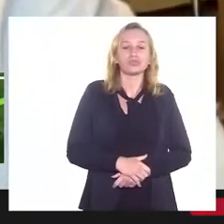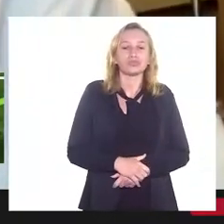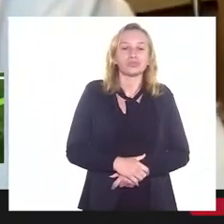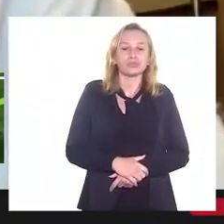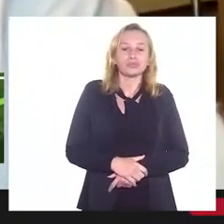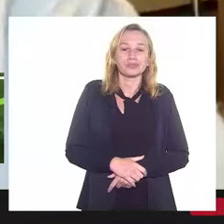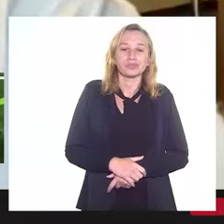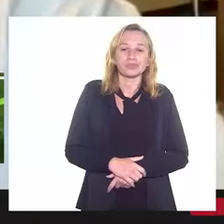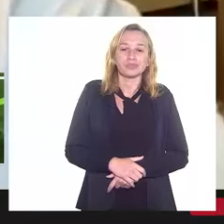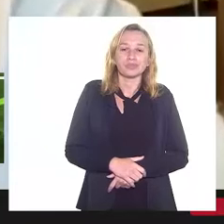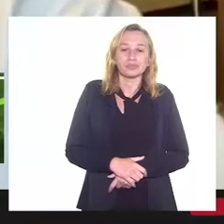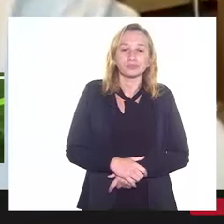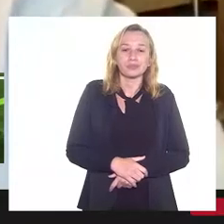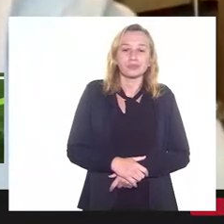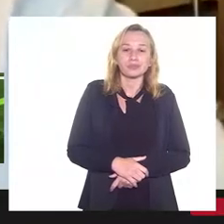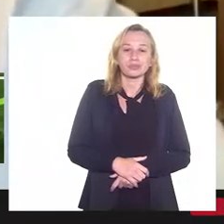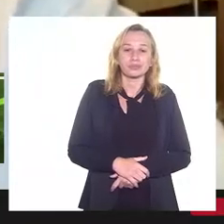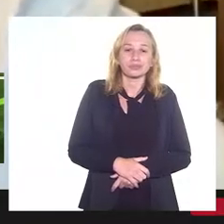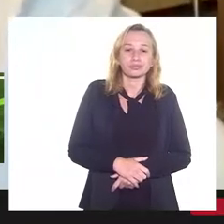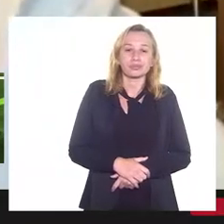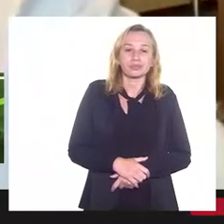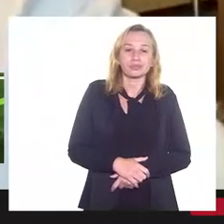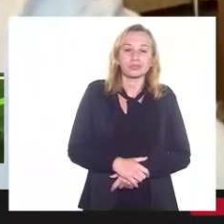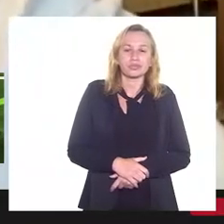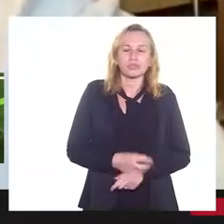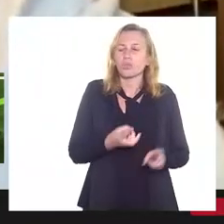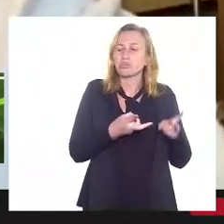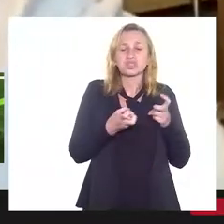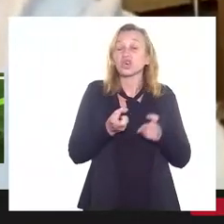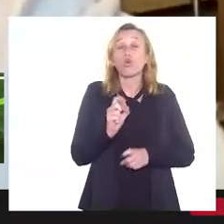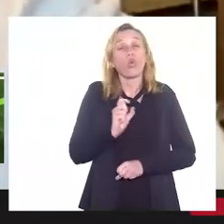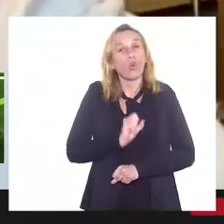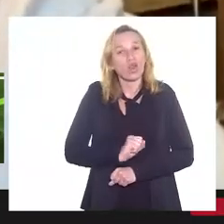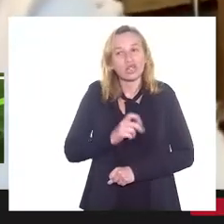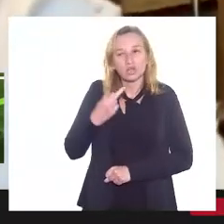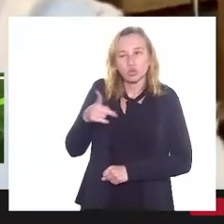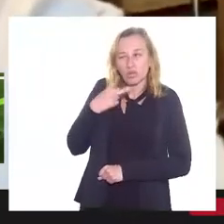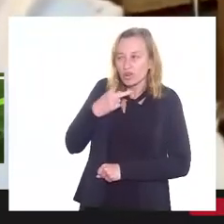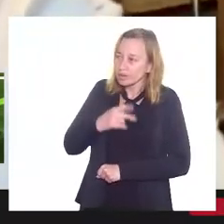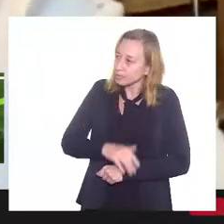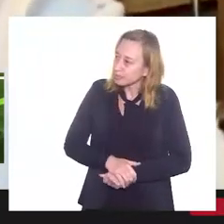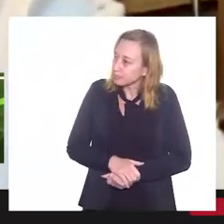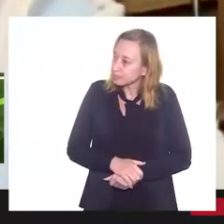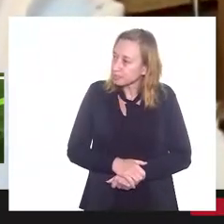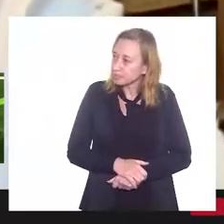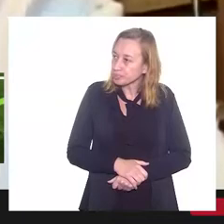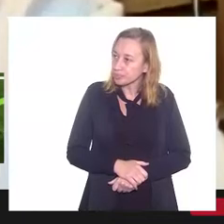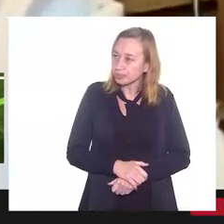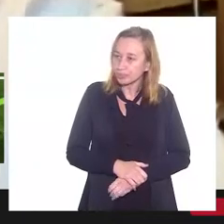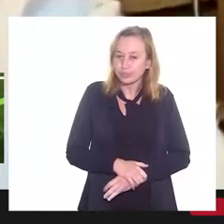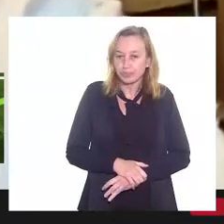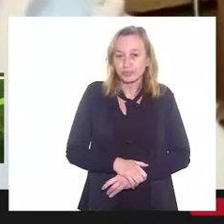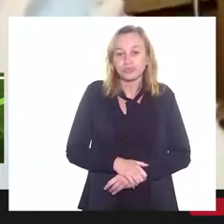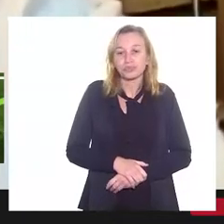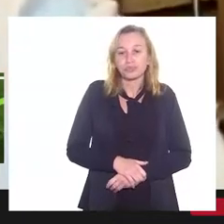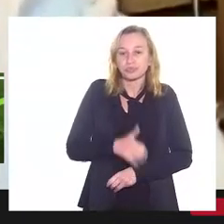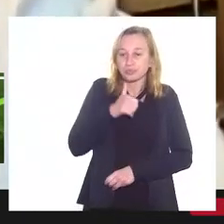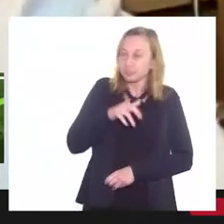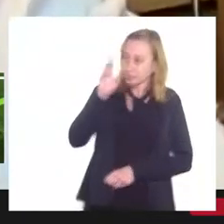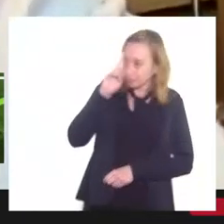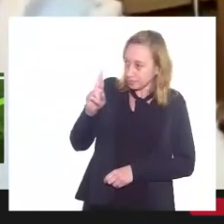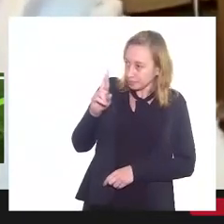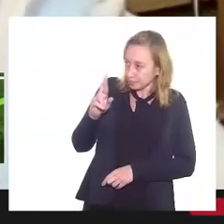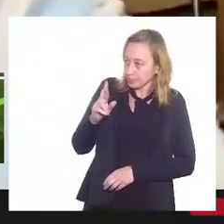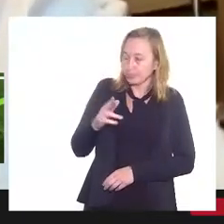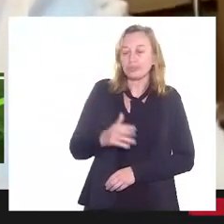né ah o que a gente observa aí na sua fala e a Senhora como